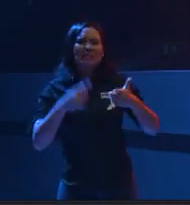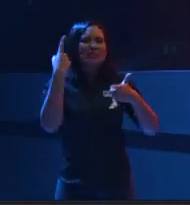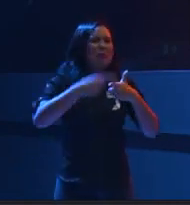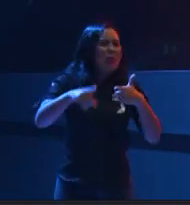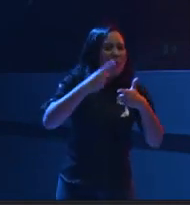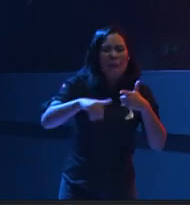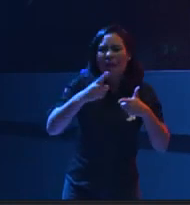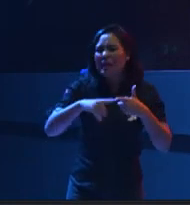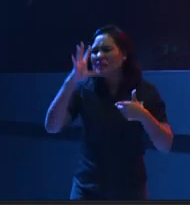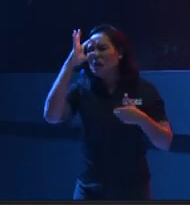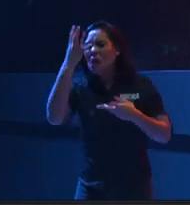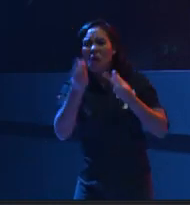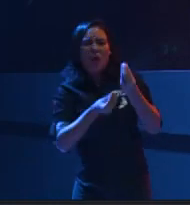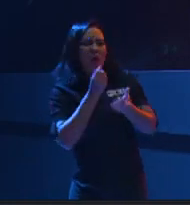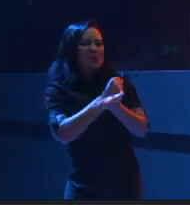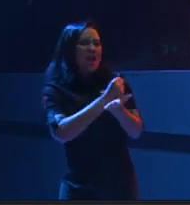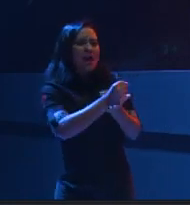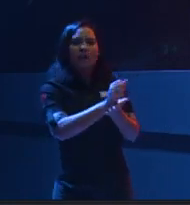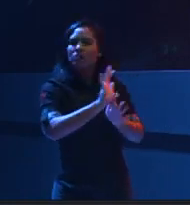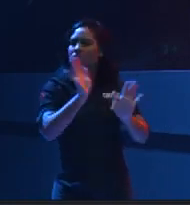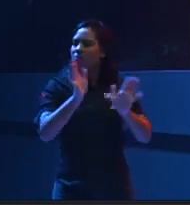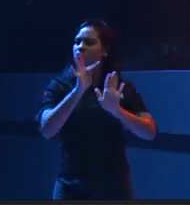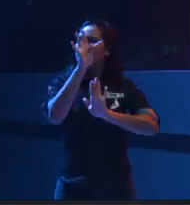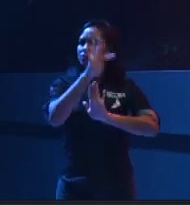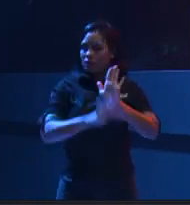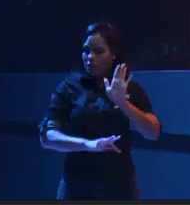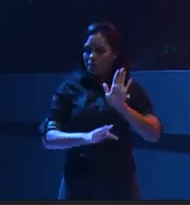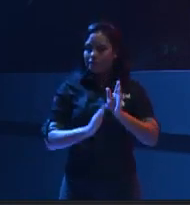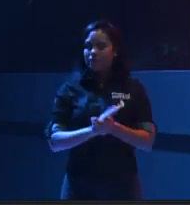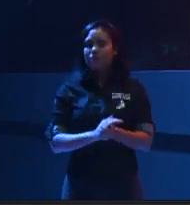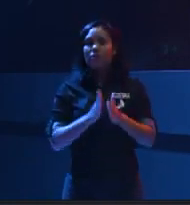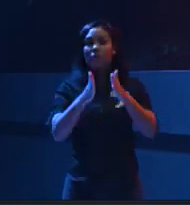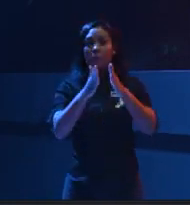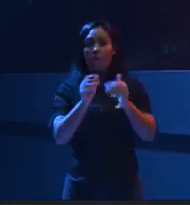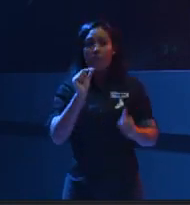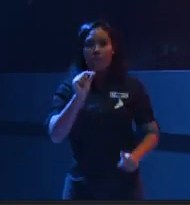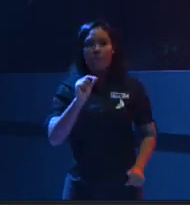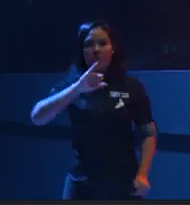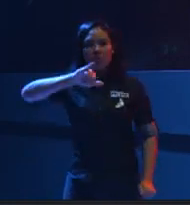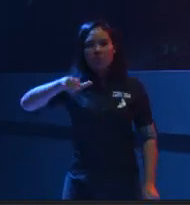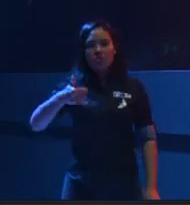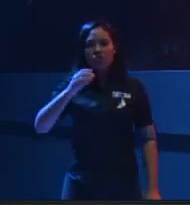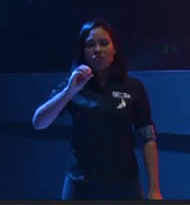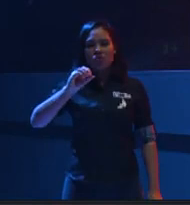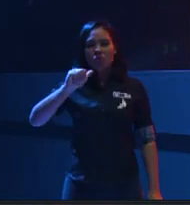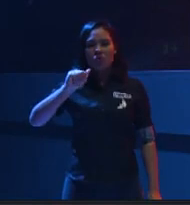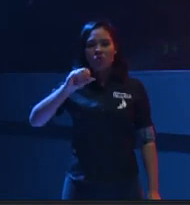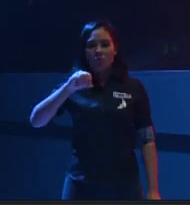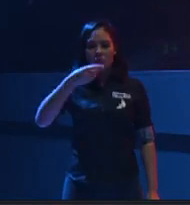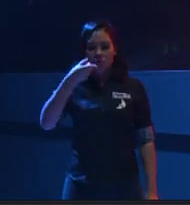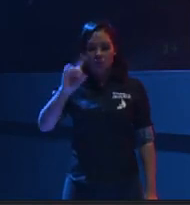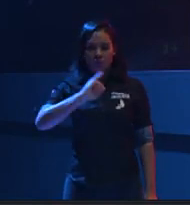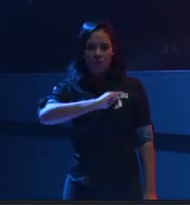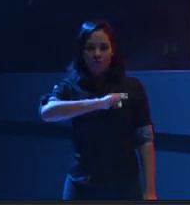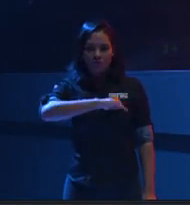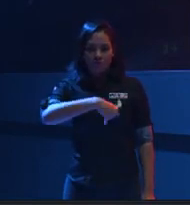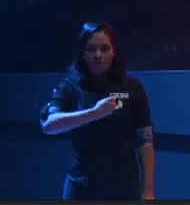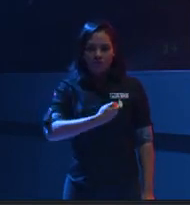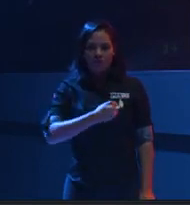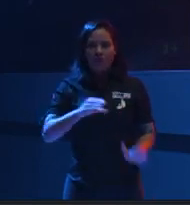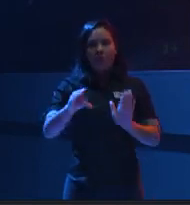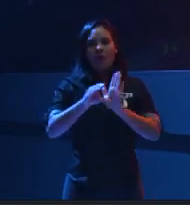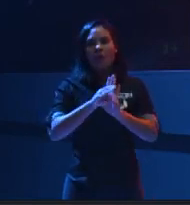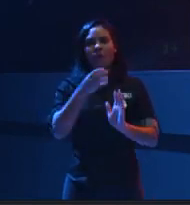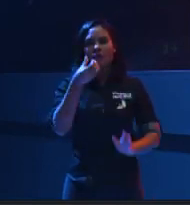solução e eu queria que você abre a sua Bíblia em João Capítulo 6 aí na sua casa Abra sua bíblia